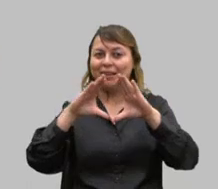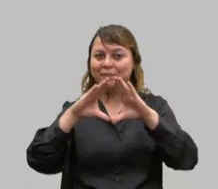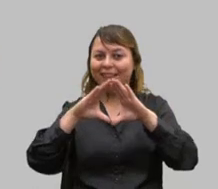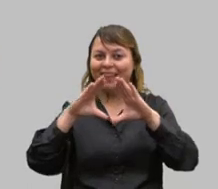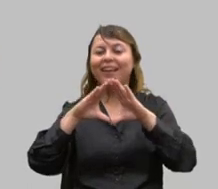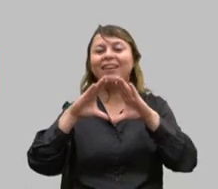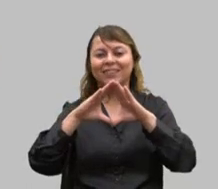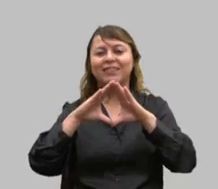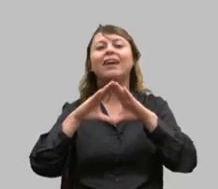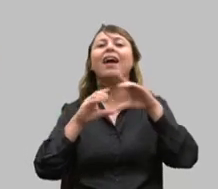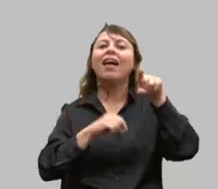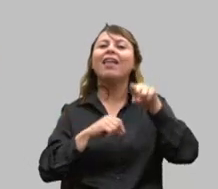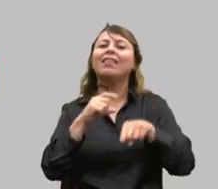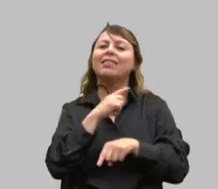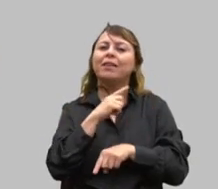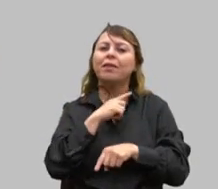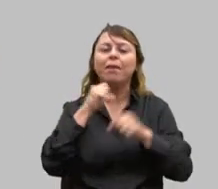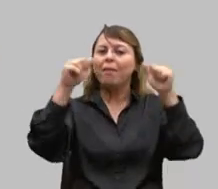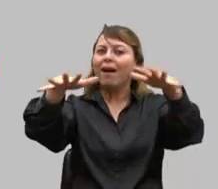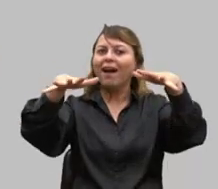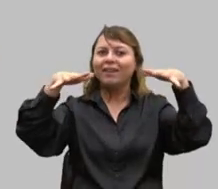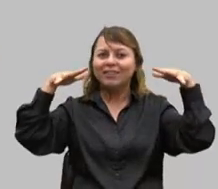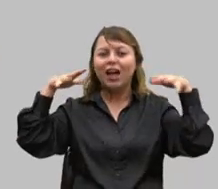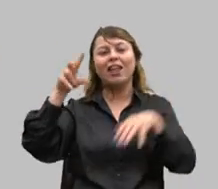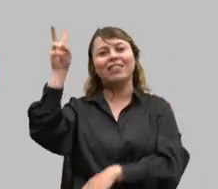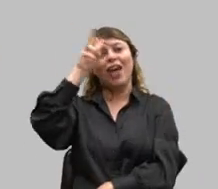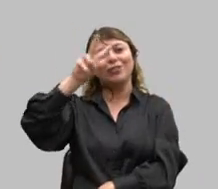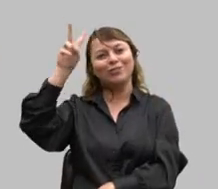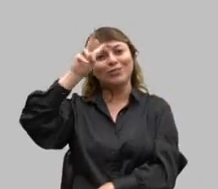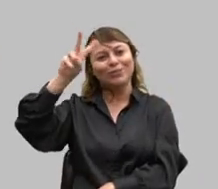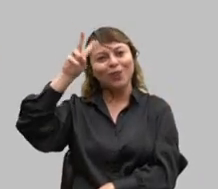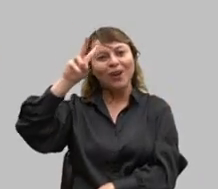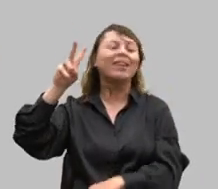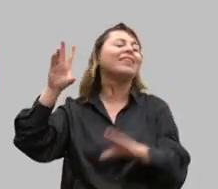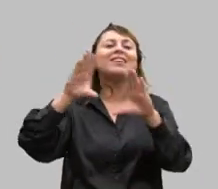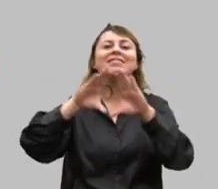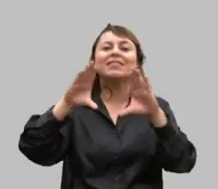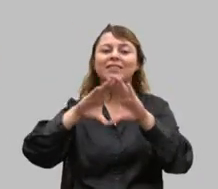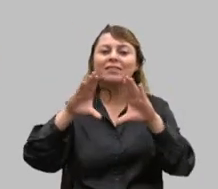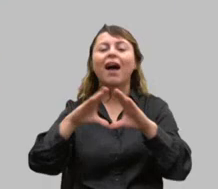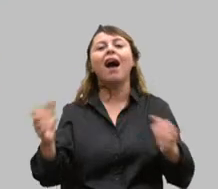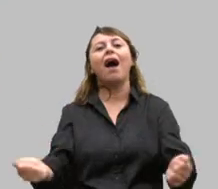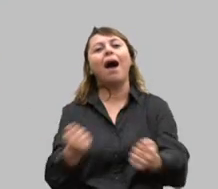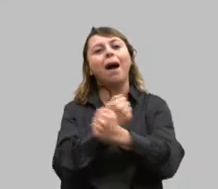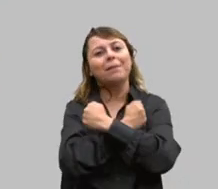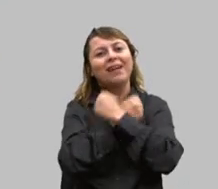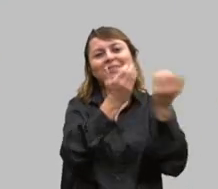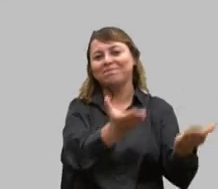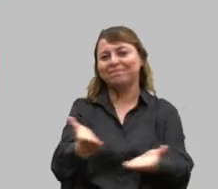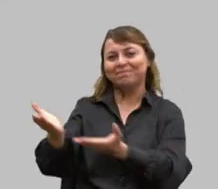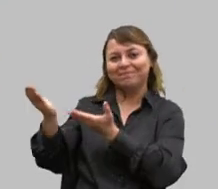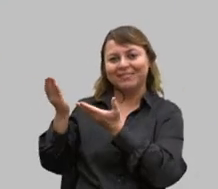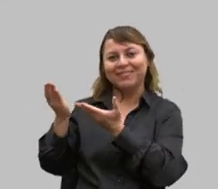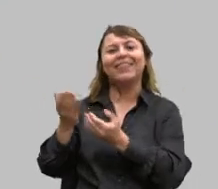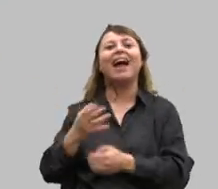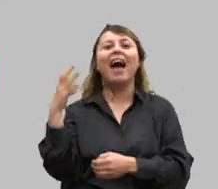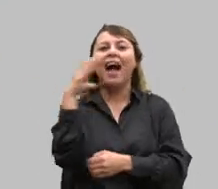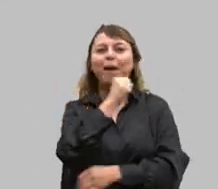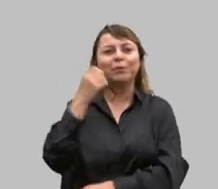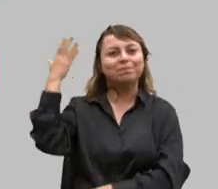legislatura nós temos a maior bancada jovem da história da Assembleia então um abraço e uma palavra para saudação rápida deputada